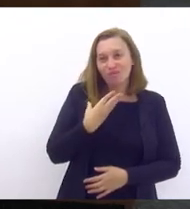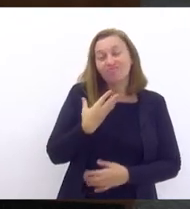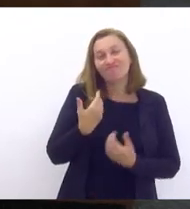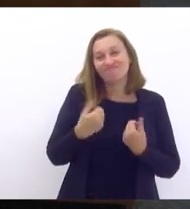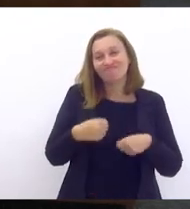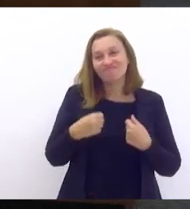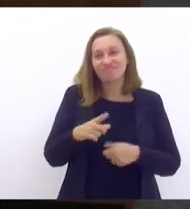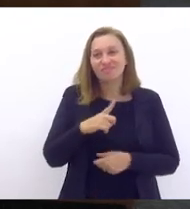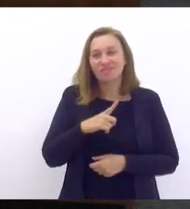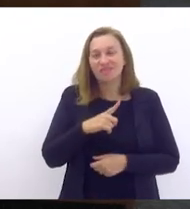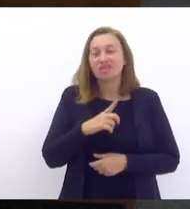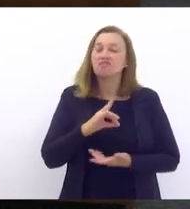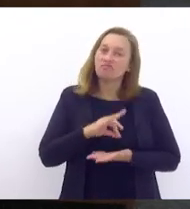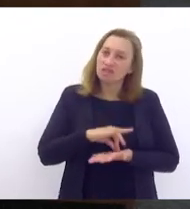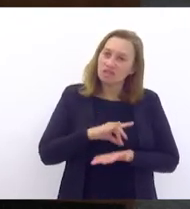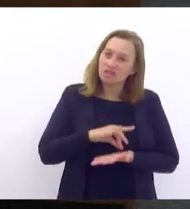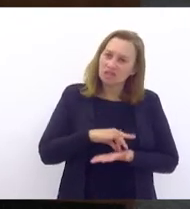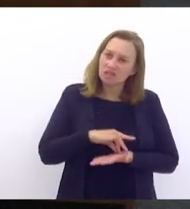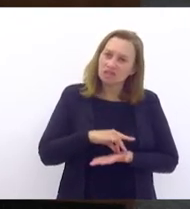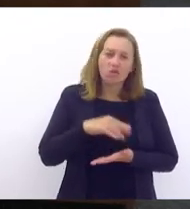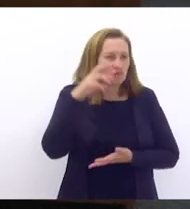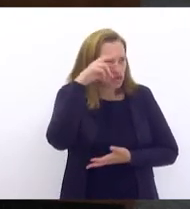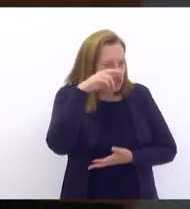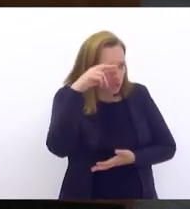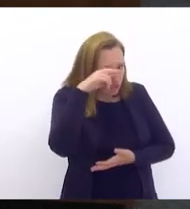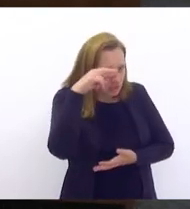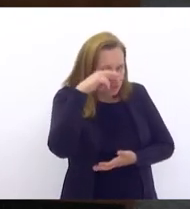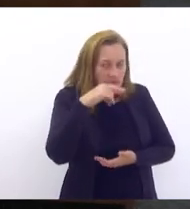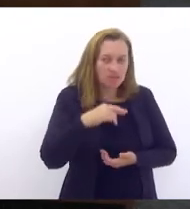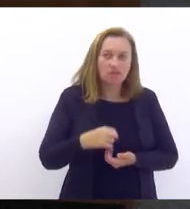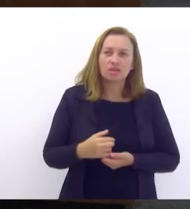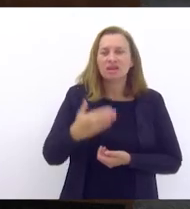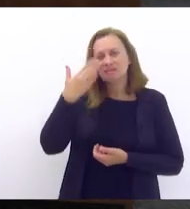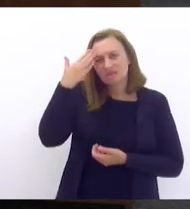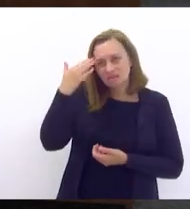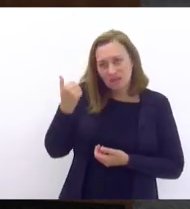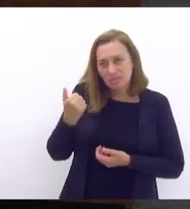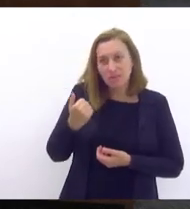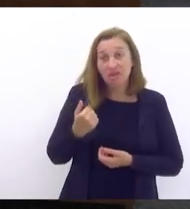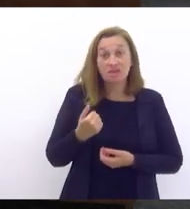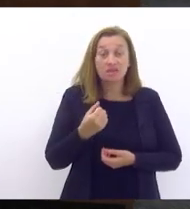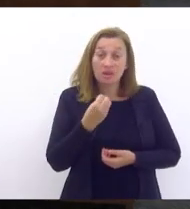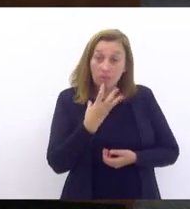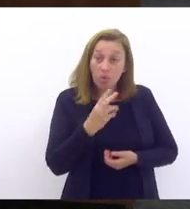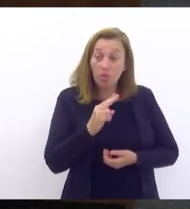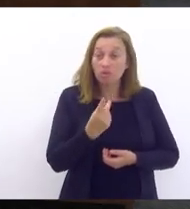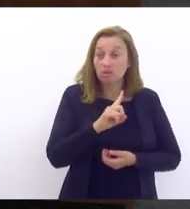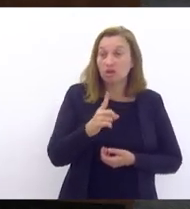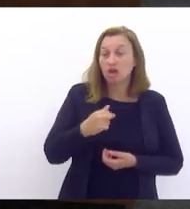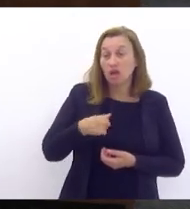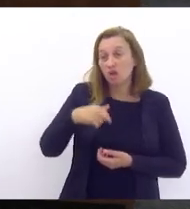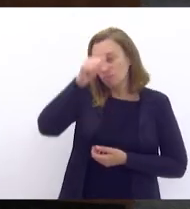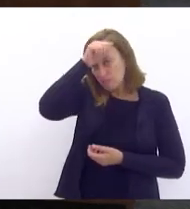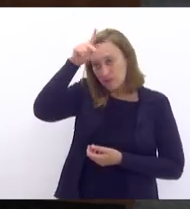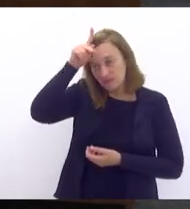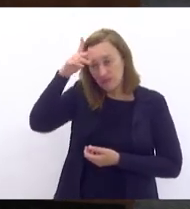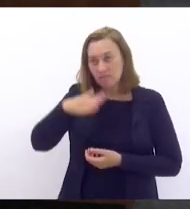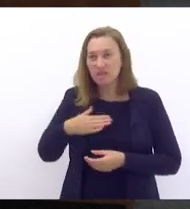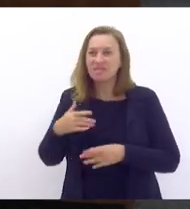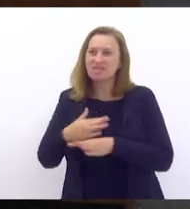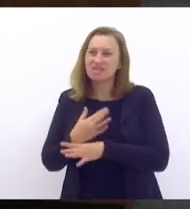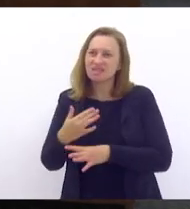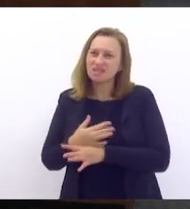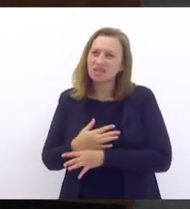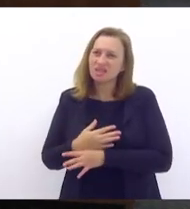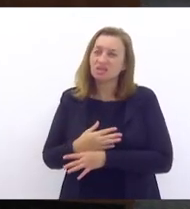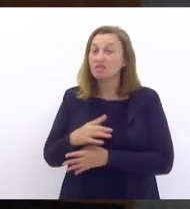ter realmente a fiscalização, tem que saber que se presta. Eu, enquanto prefeita da minha cidade,